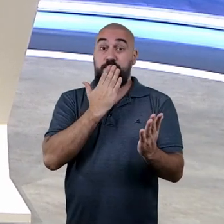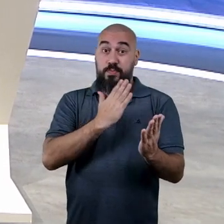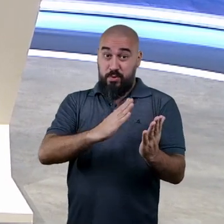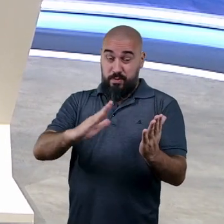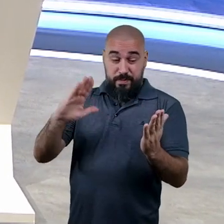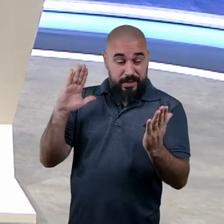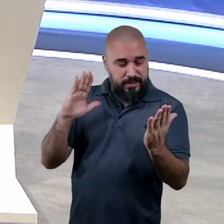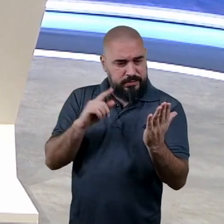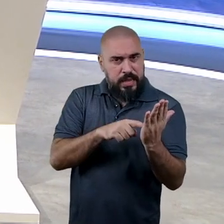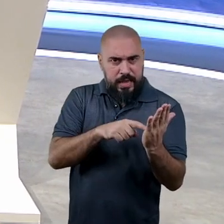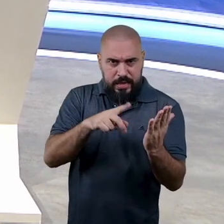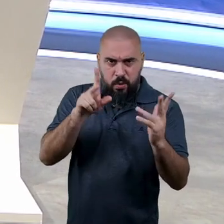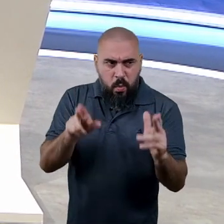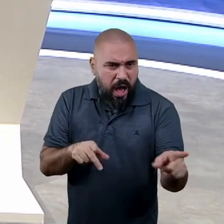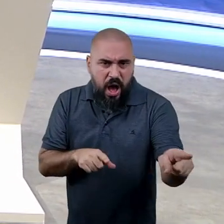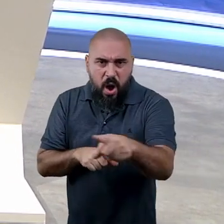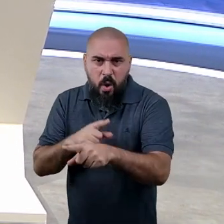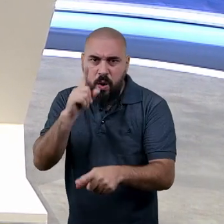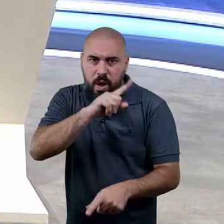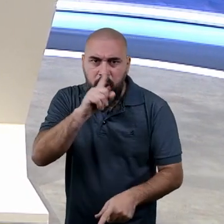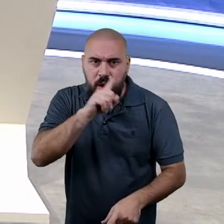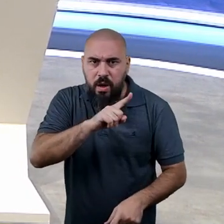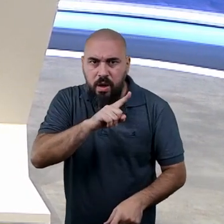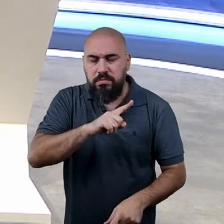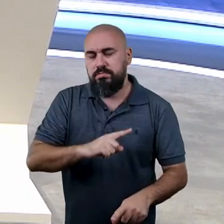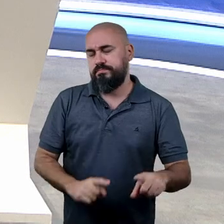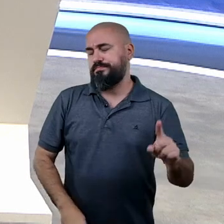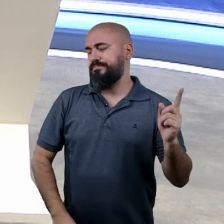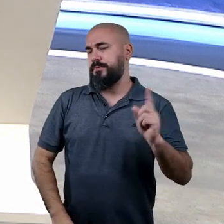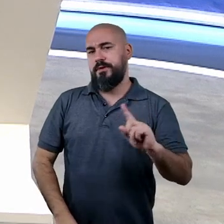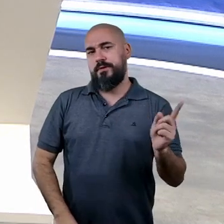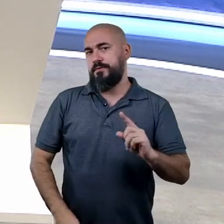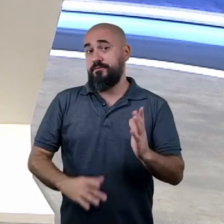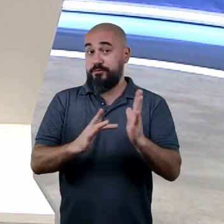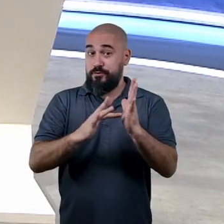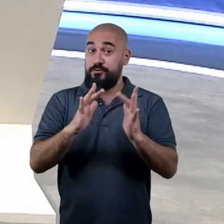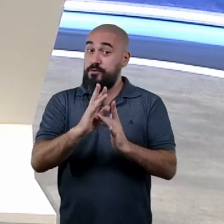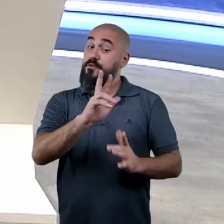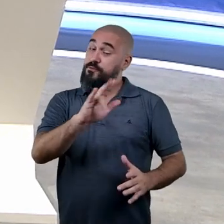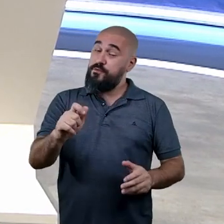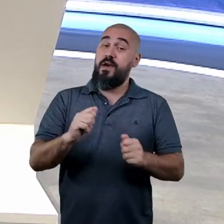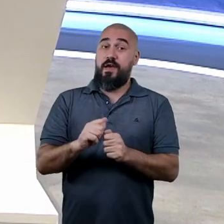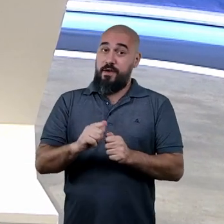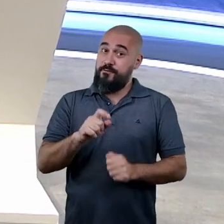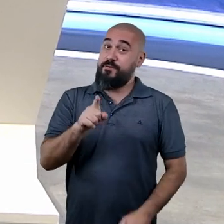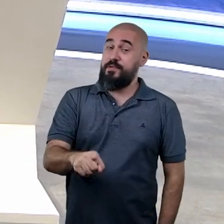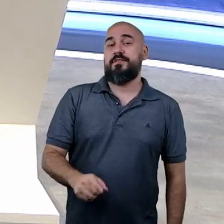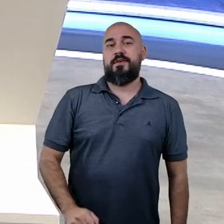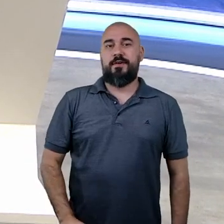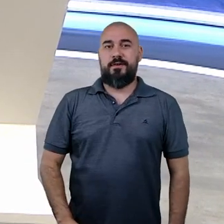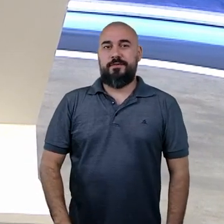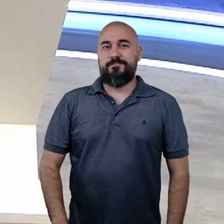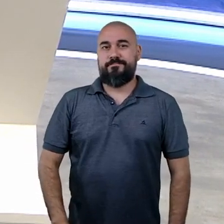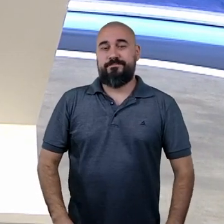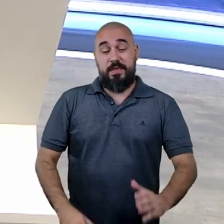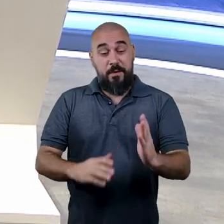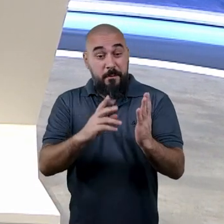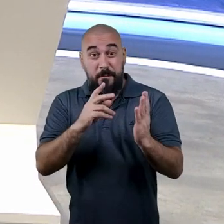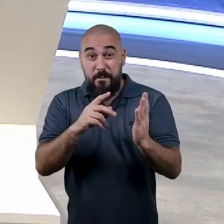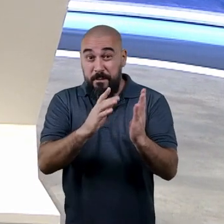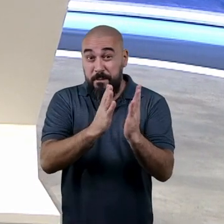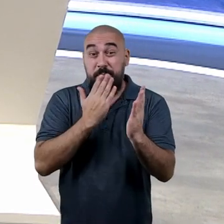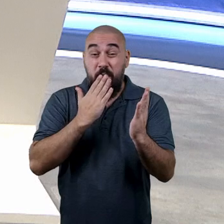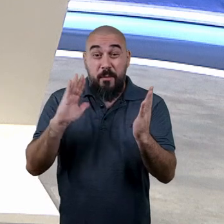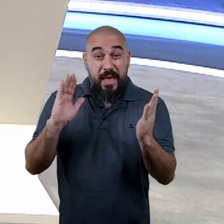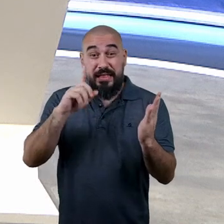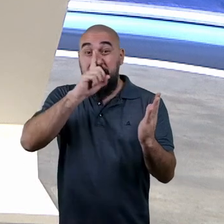vai cumprir. Não há nenhuma promessa que Jesus Cristo tenha feito que Ele não vai fazer acontecer,